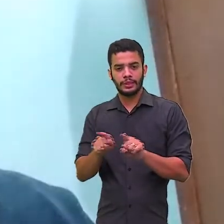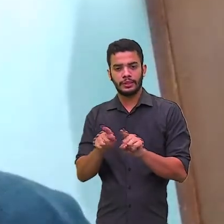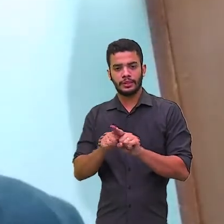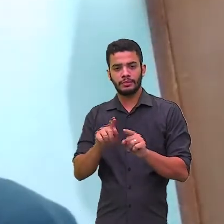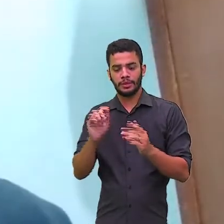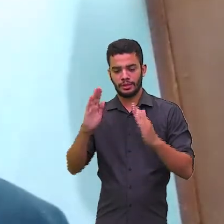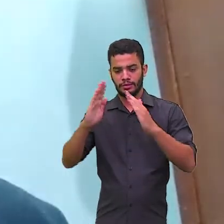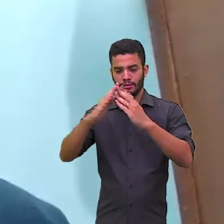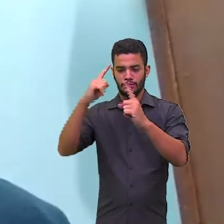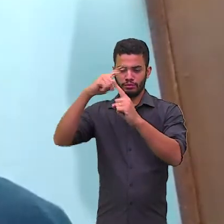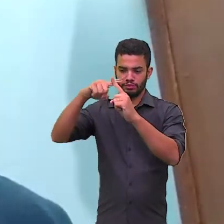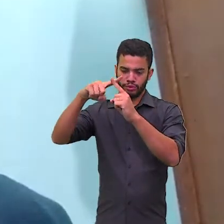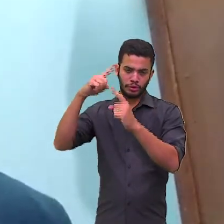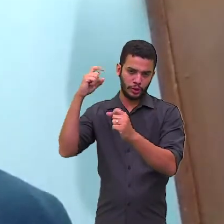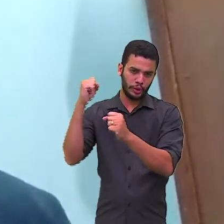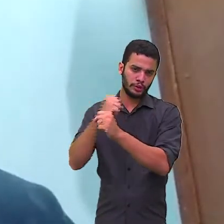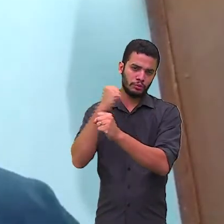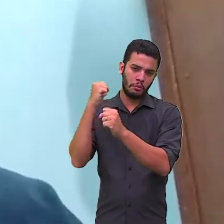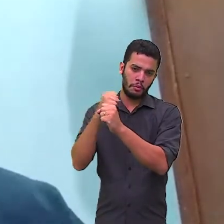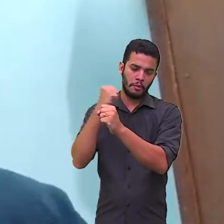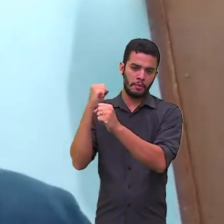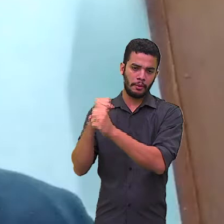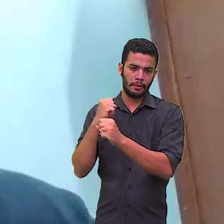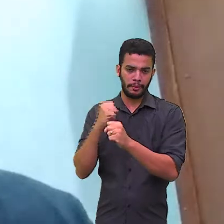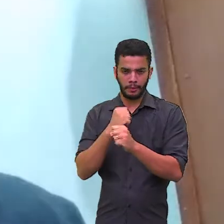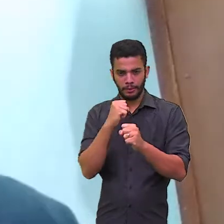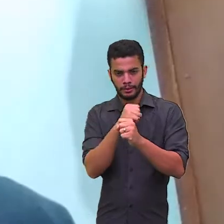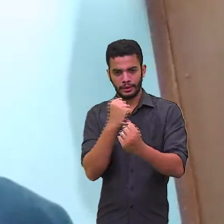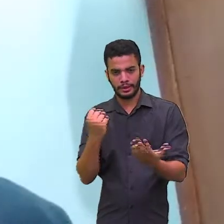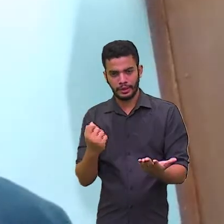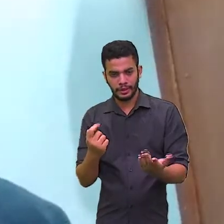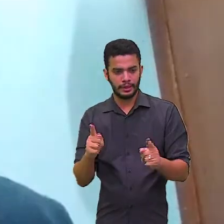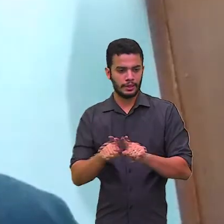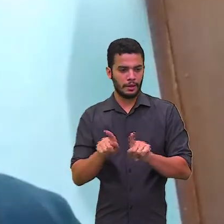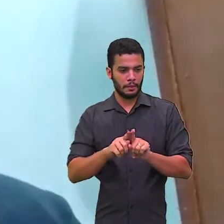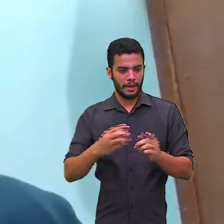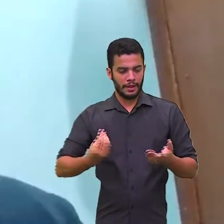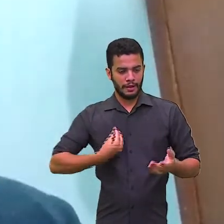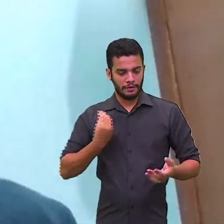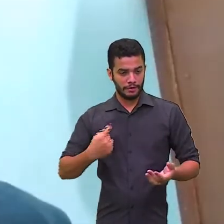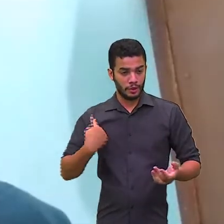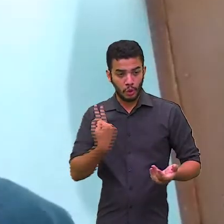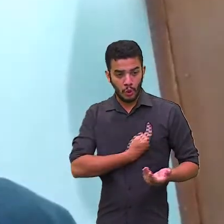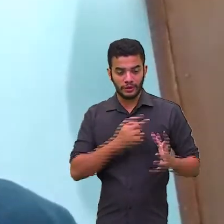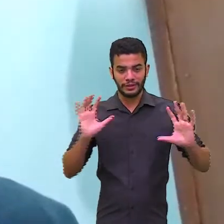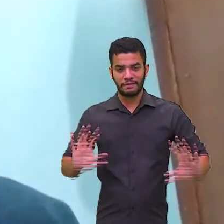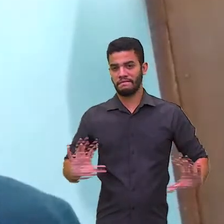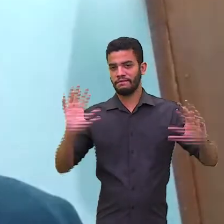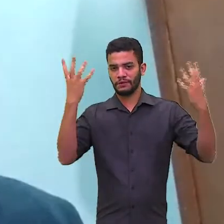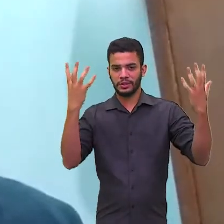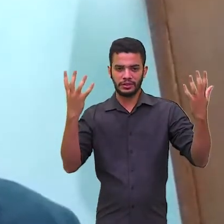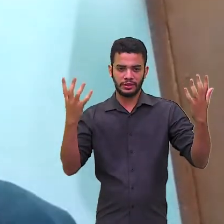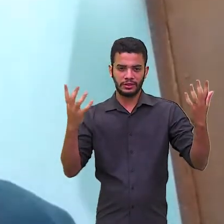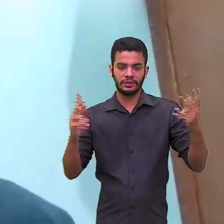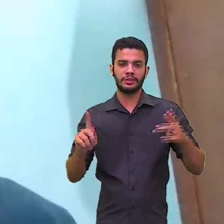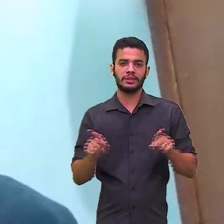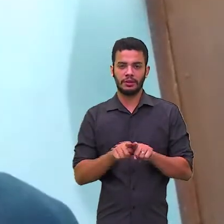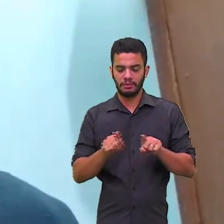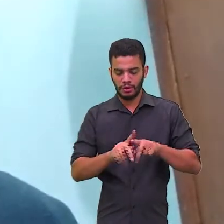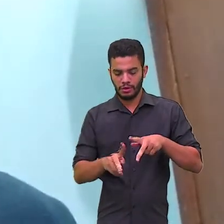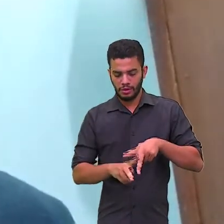com tanto sacrifício, aquilo que faz parte da nossa vida, as festas, até a